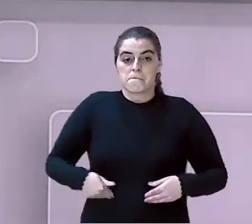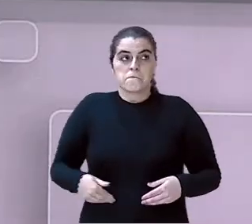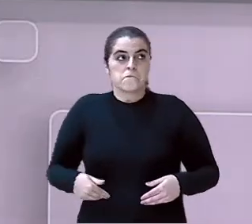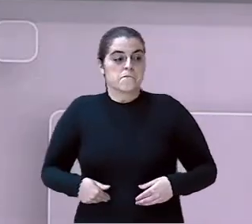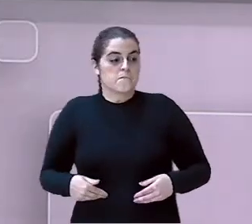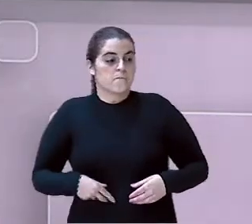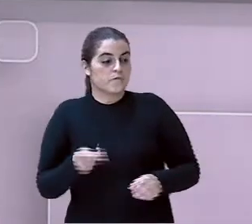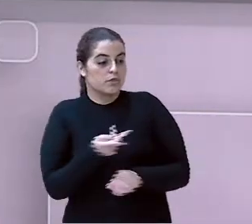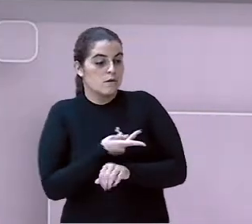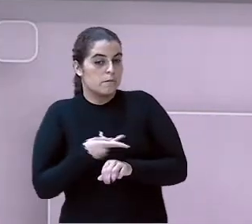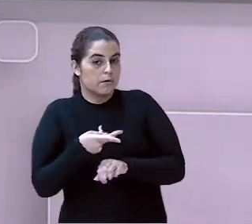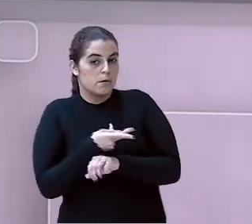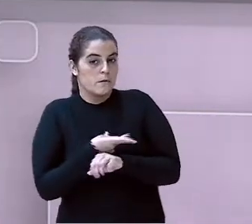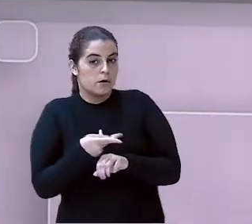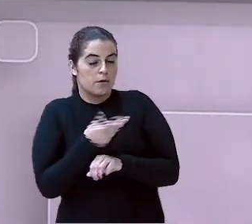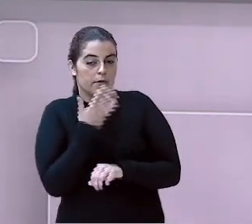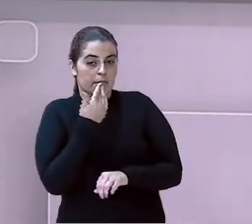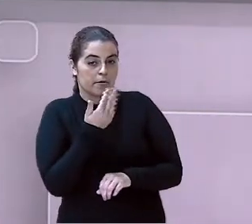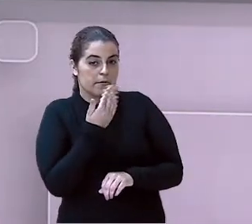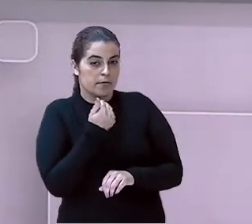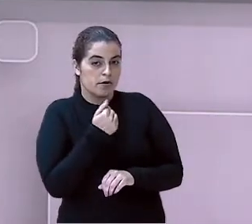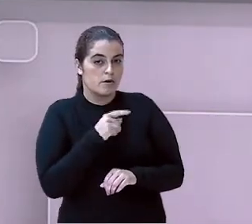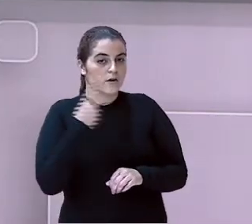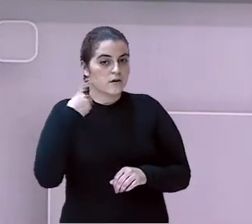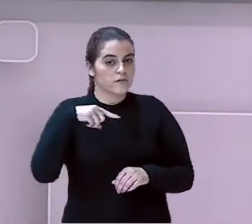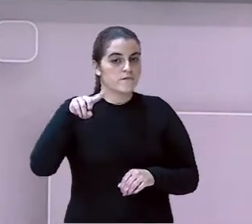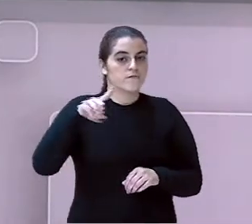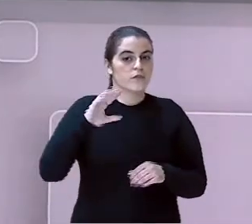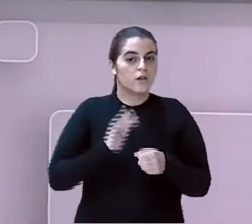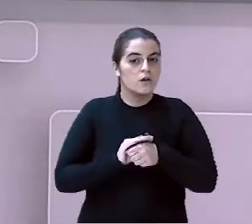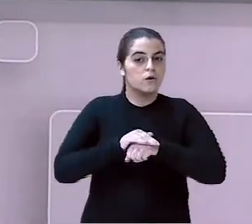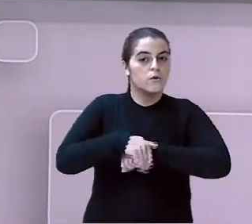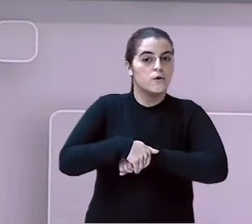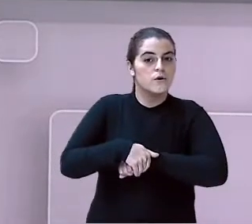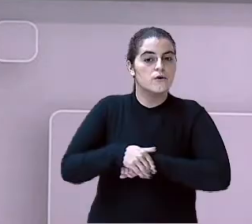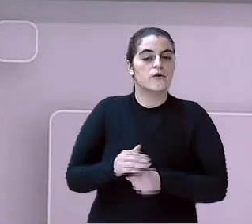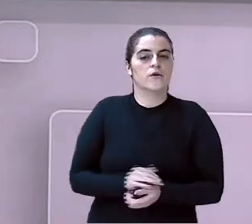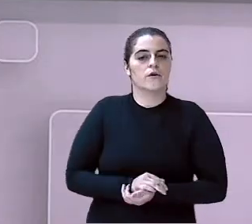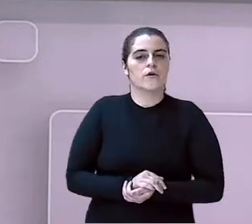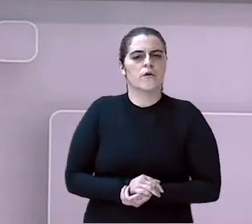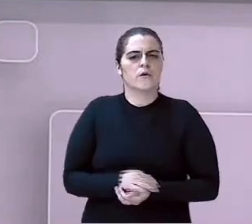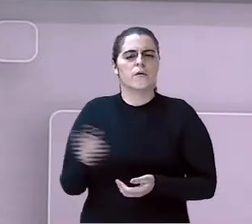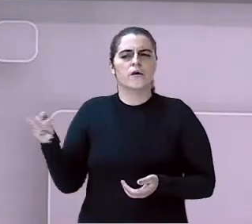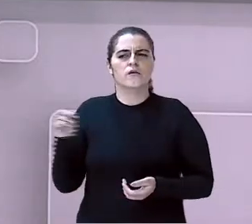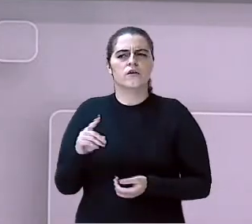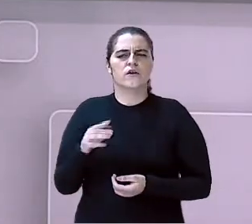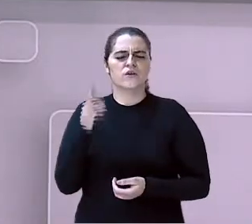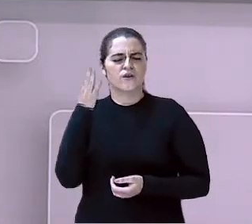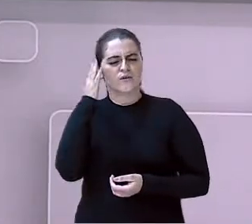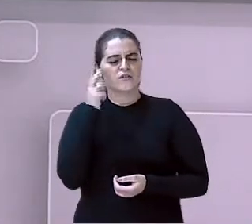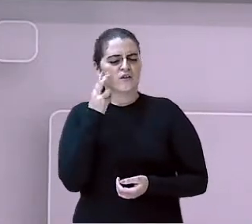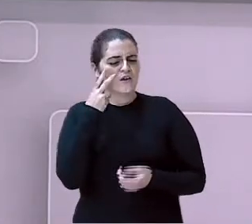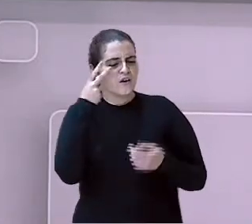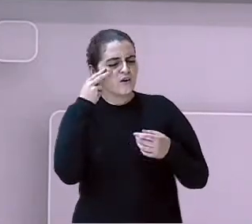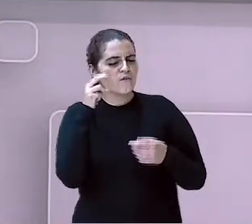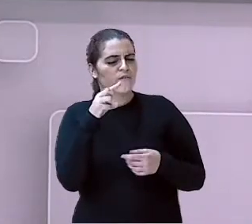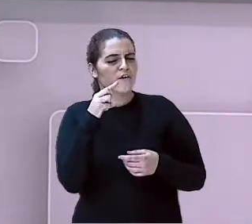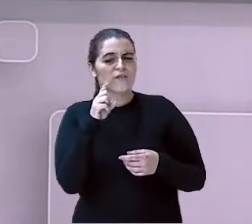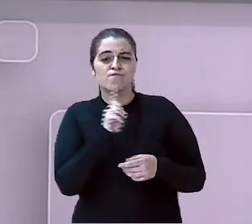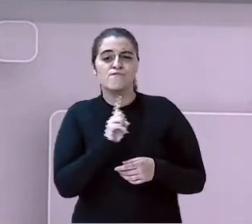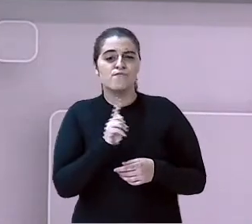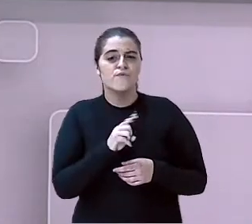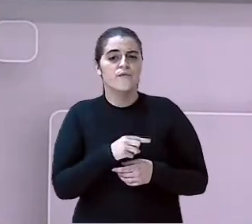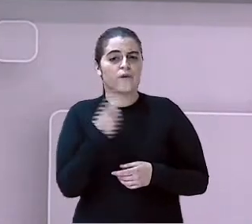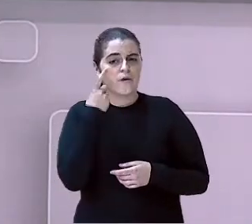tem que procurar alguma coisa para comer, ele sai à noite. Mas o morcego ele não tem uma boa visão, tadinho,